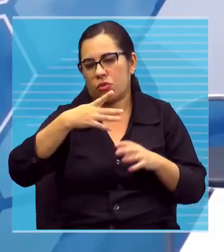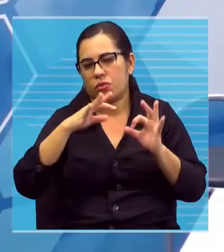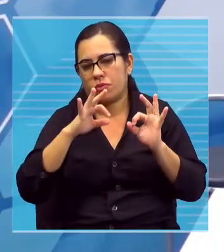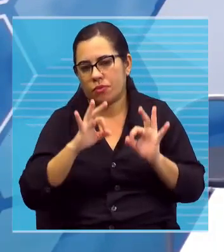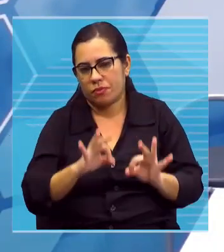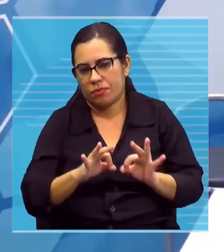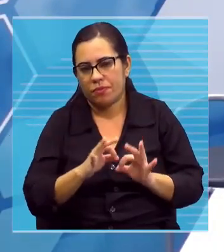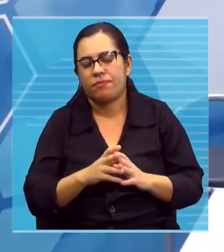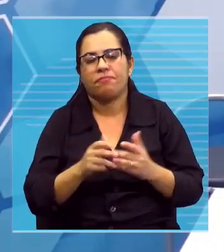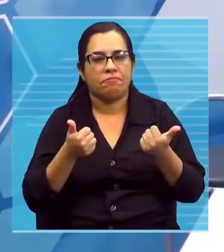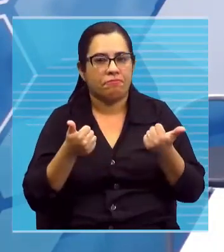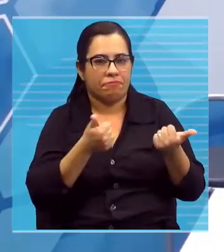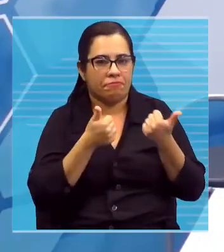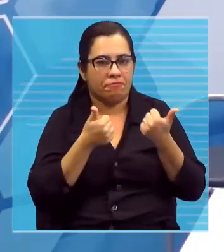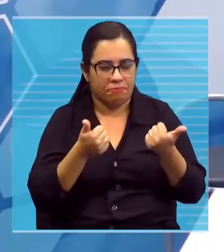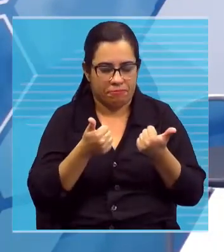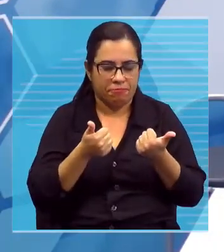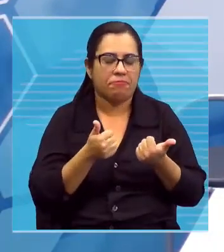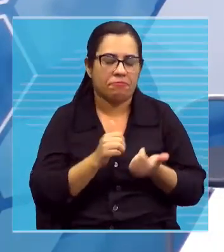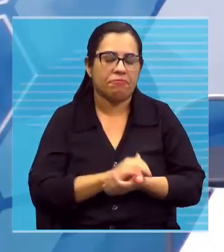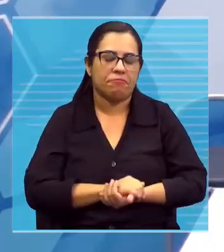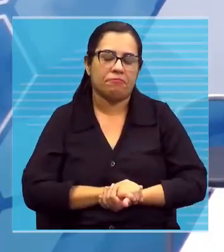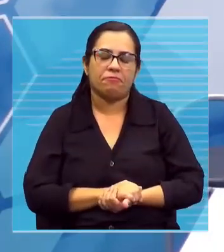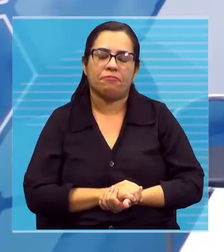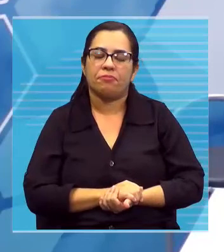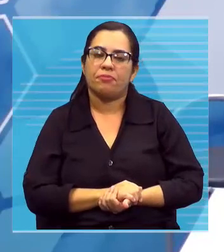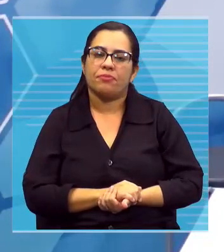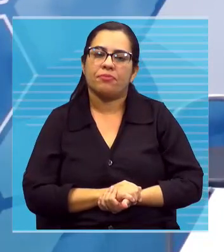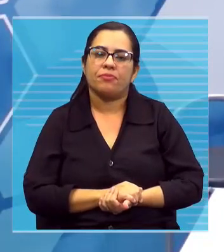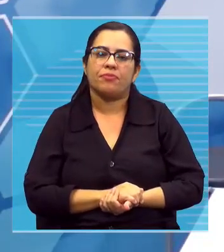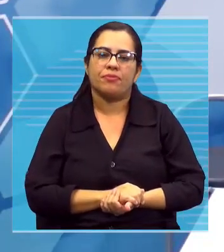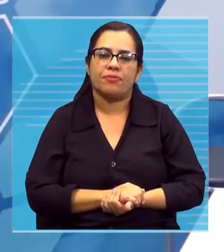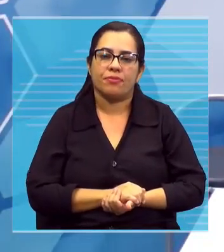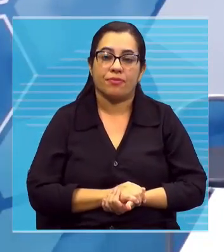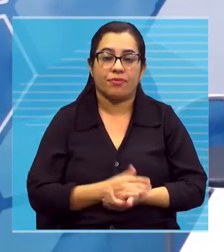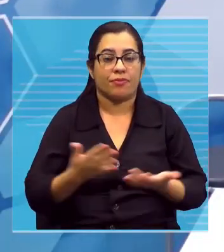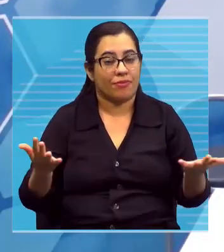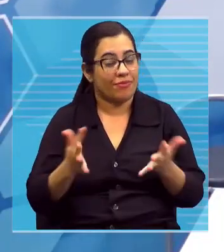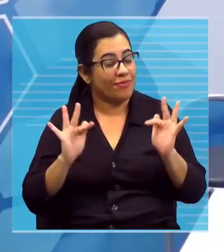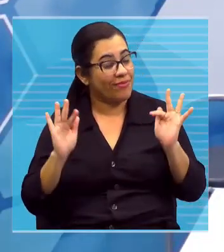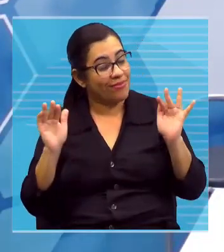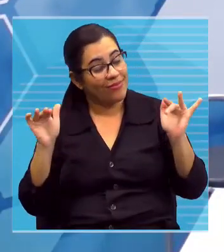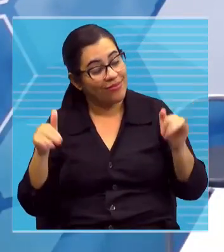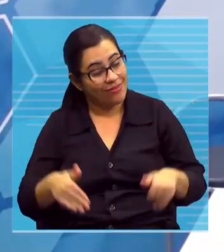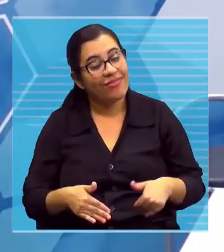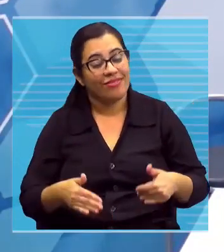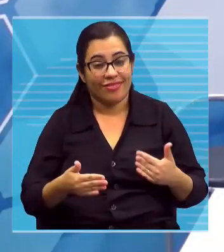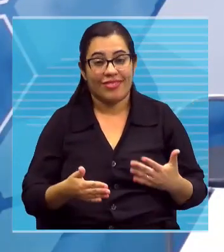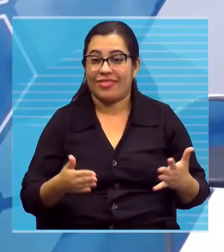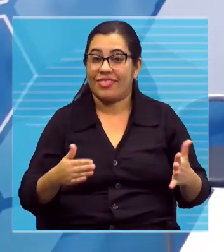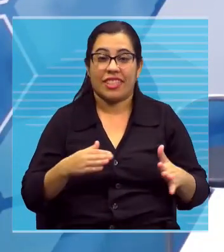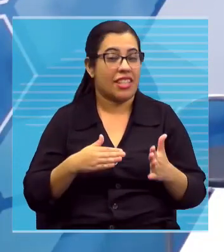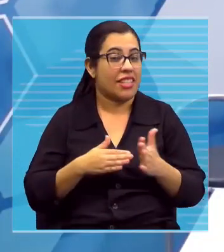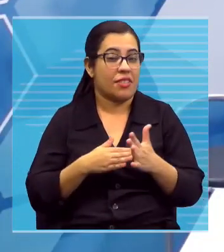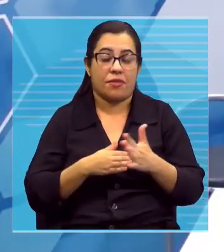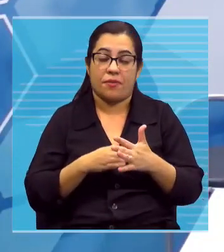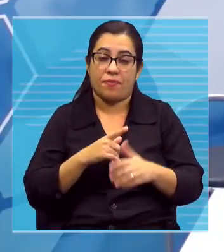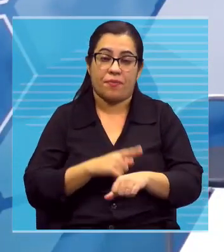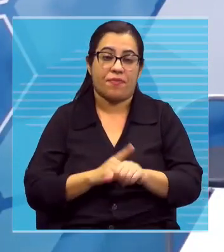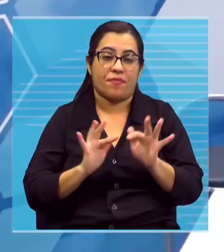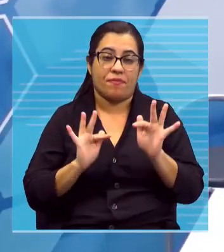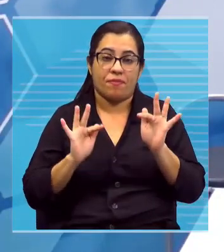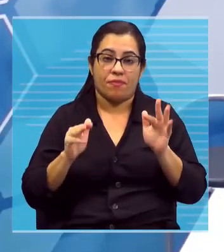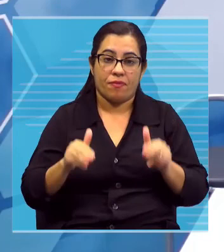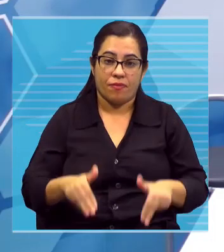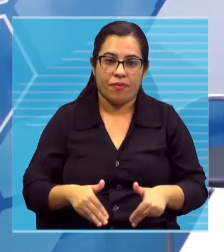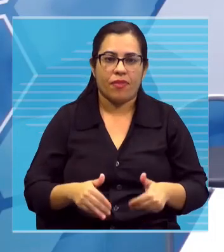né Beleza o dobro do ângulo tá é aqui é o expresso estamos estourando nosso tempo limite